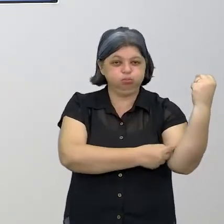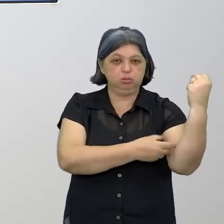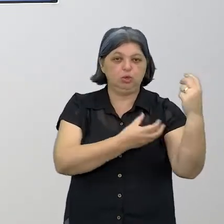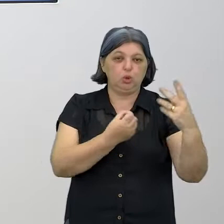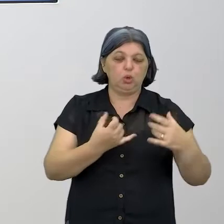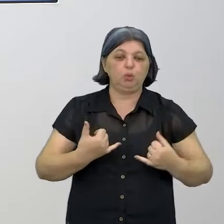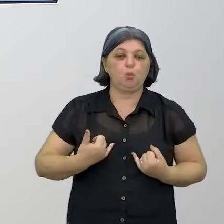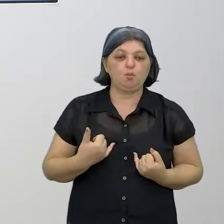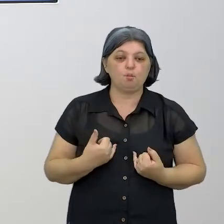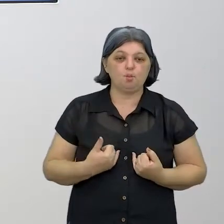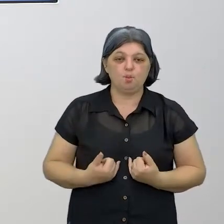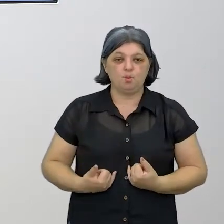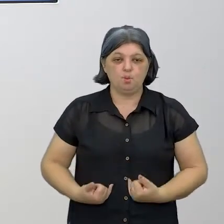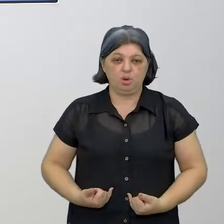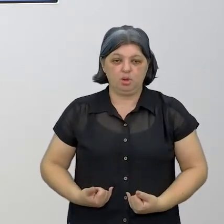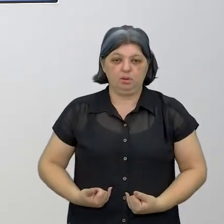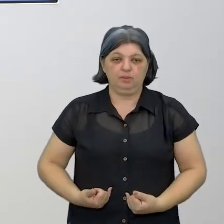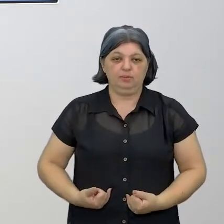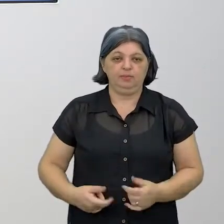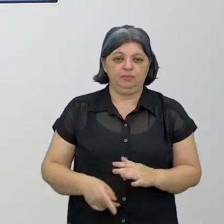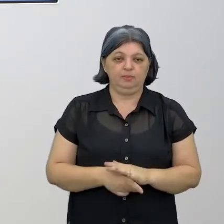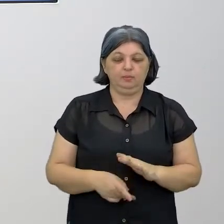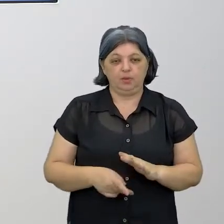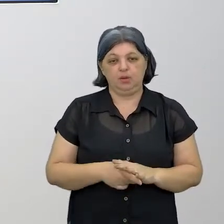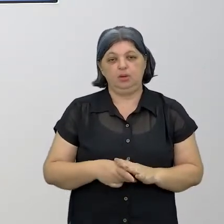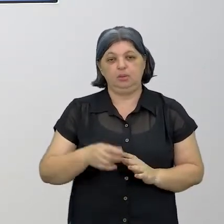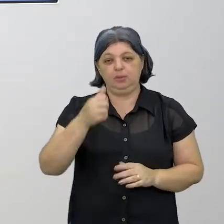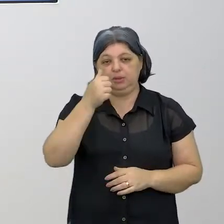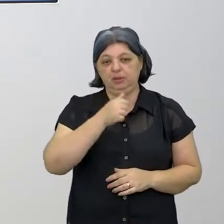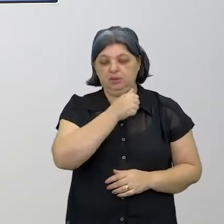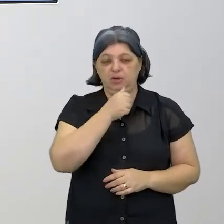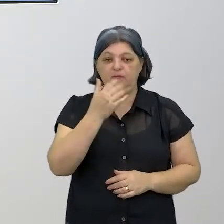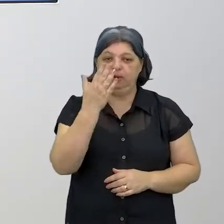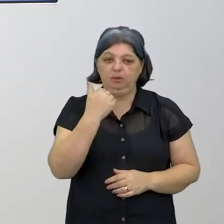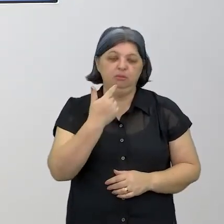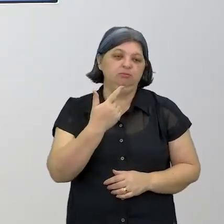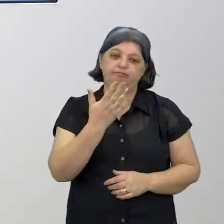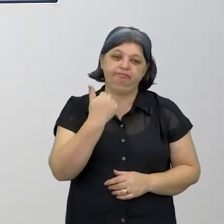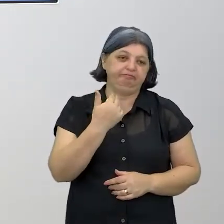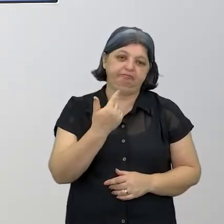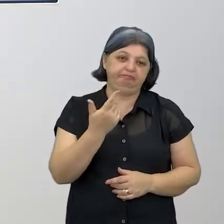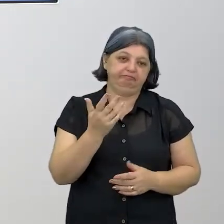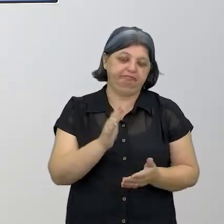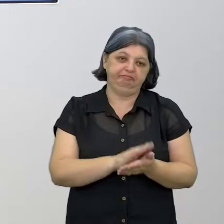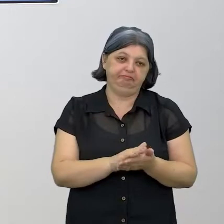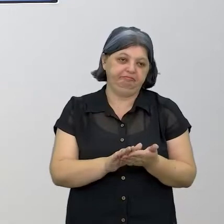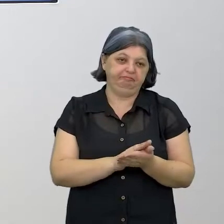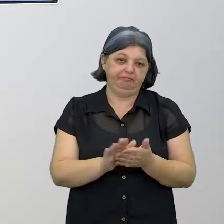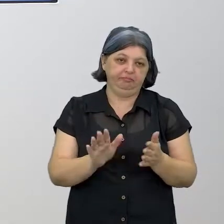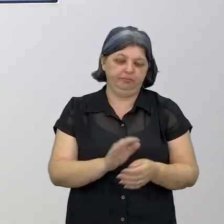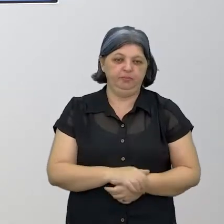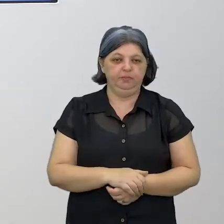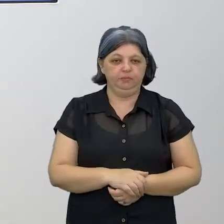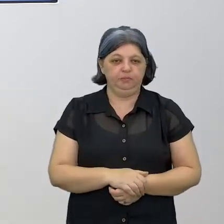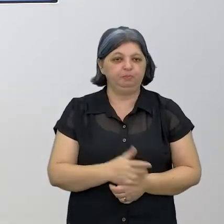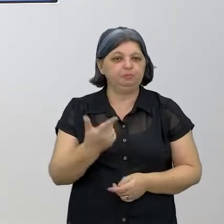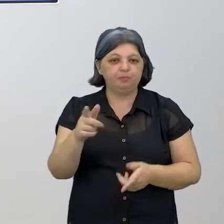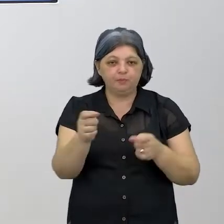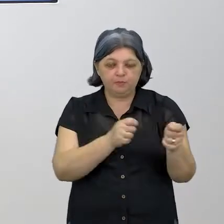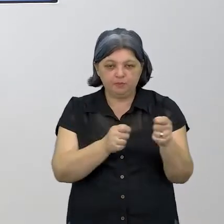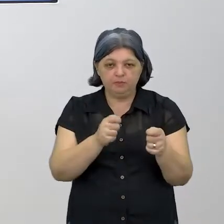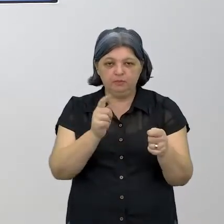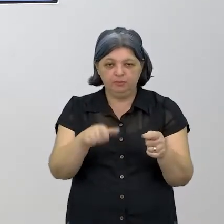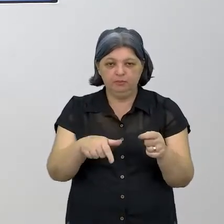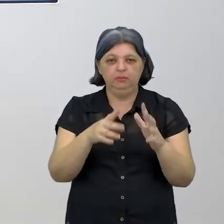da gordura corporal, se colocar em dietas e processos onde você não se alimenta direito. E isso é muito complicado, porque você